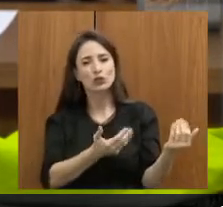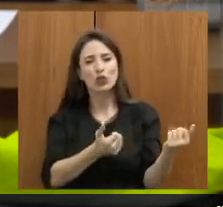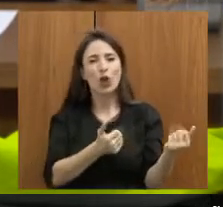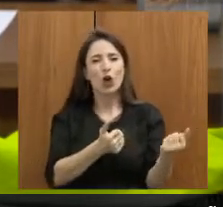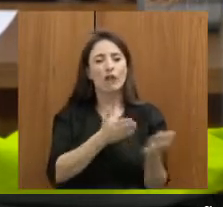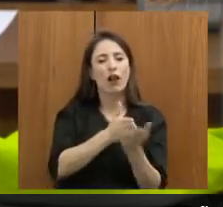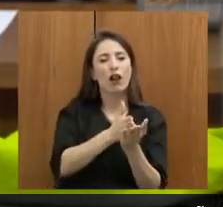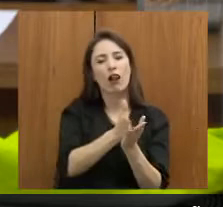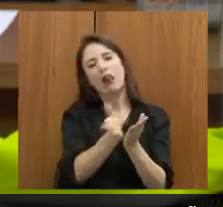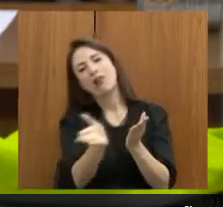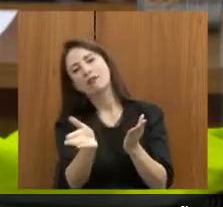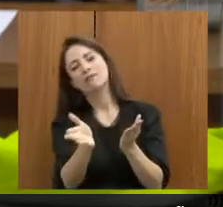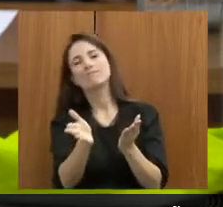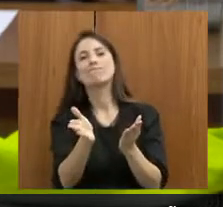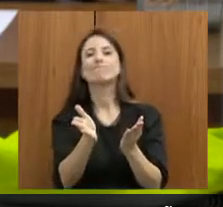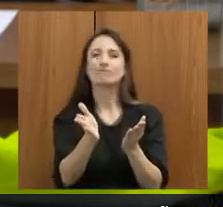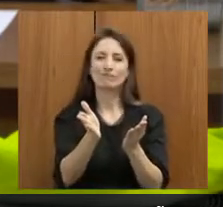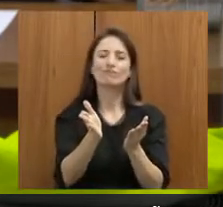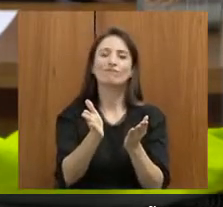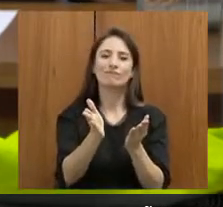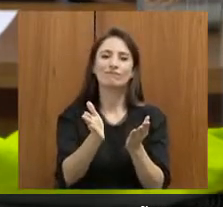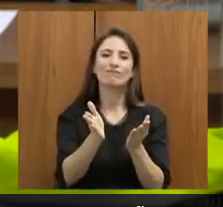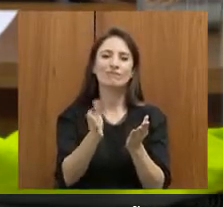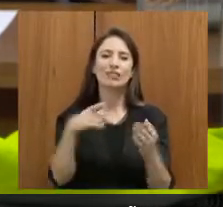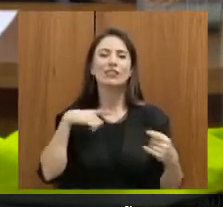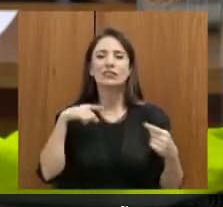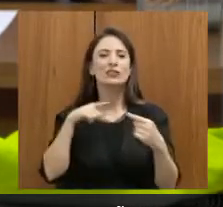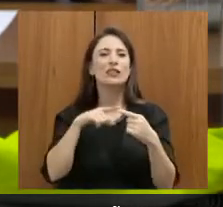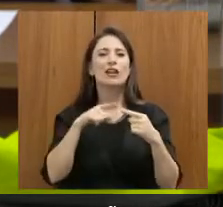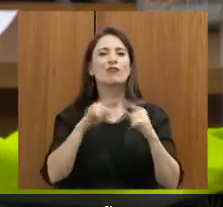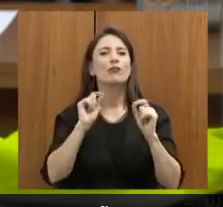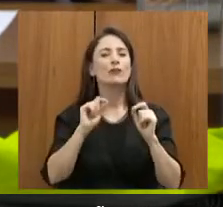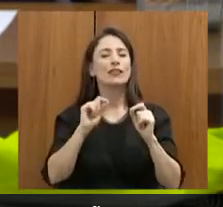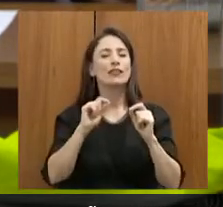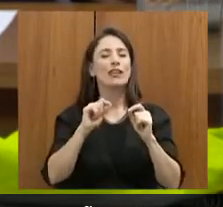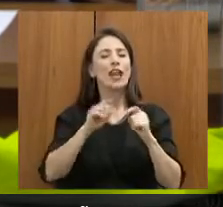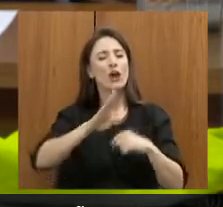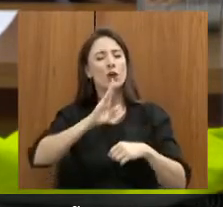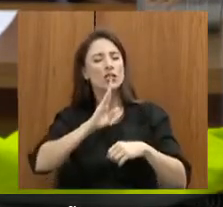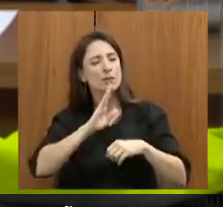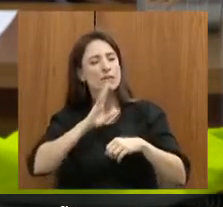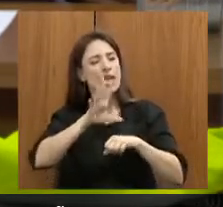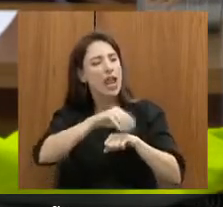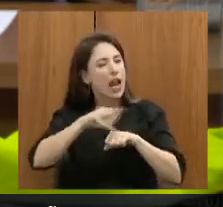isso interrompe diretamente na linha da transmissão do Saber